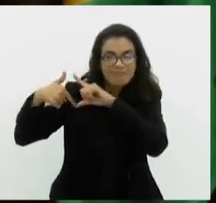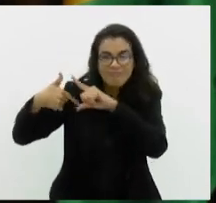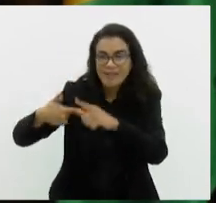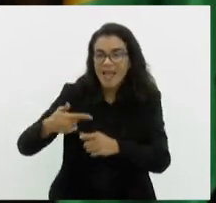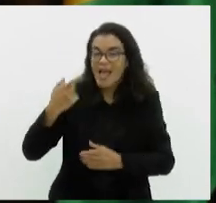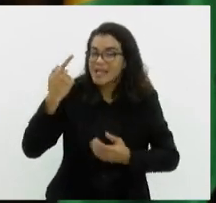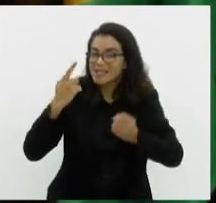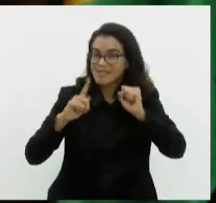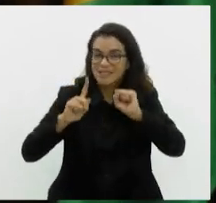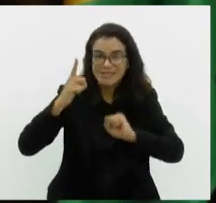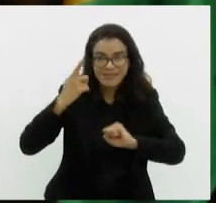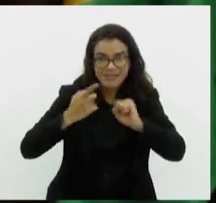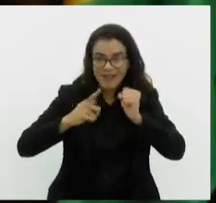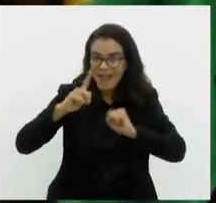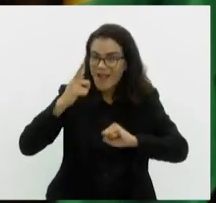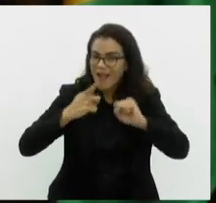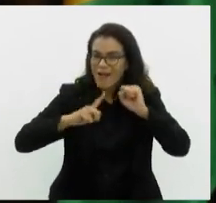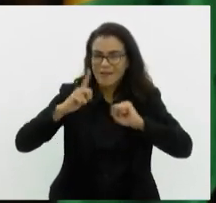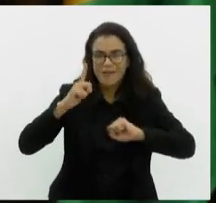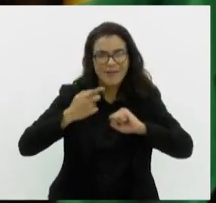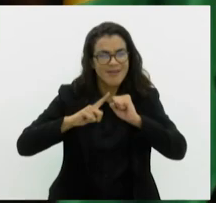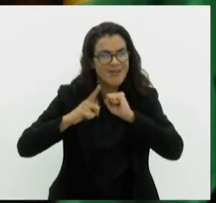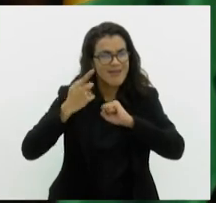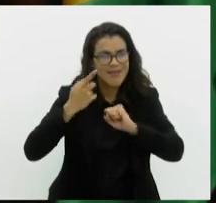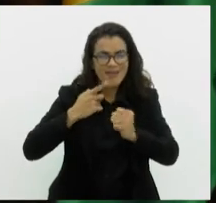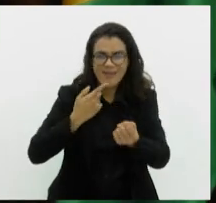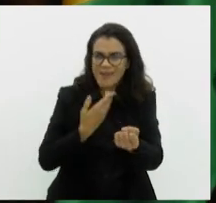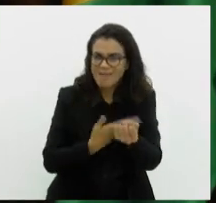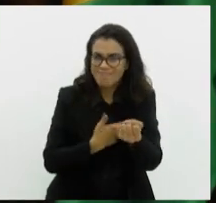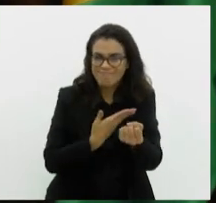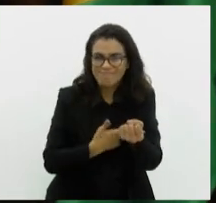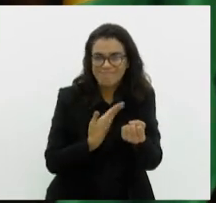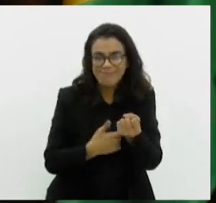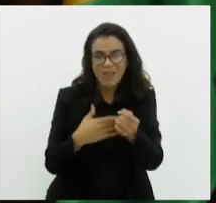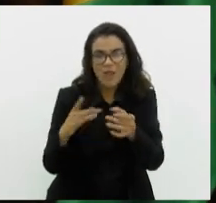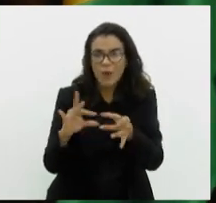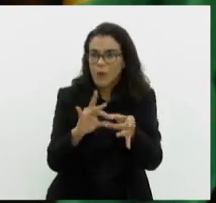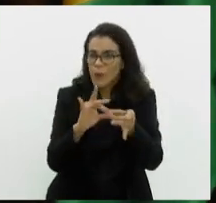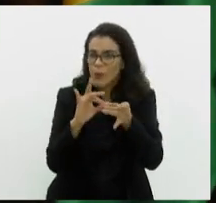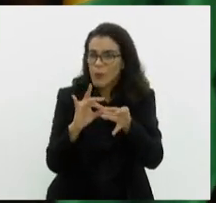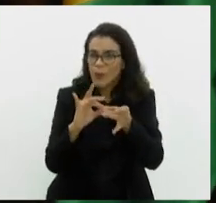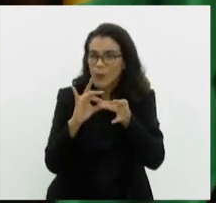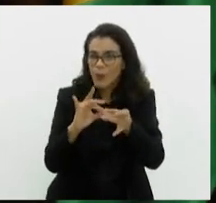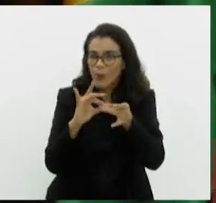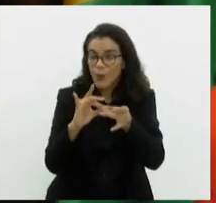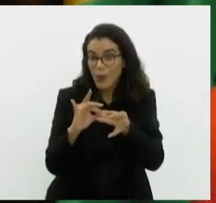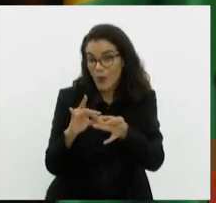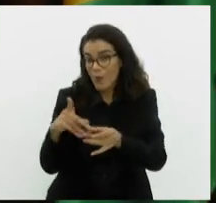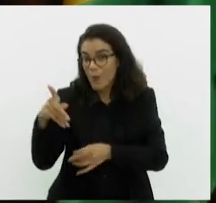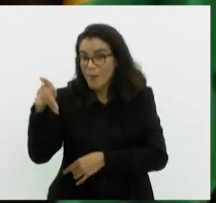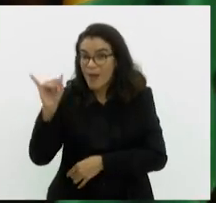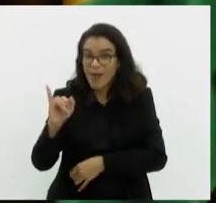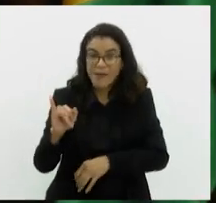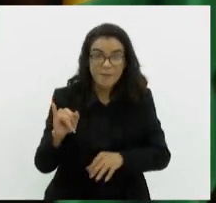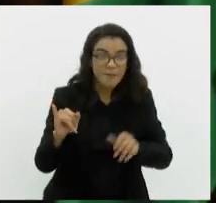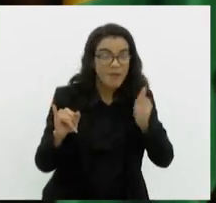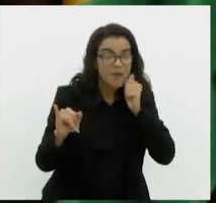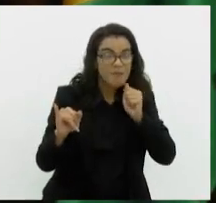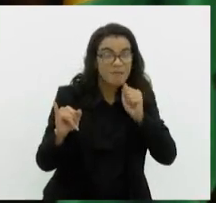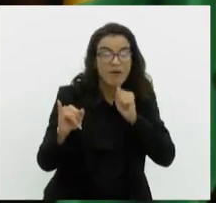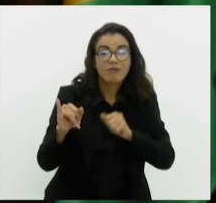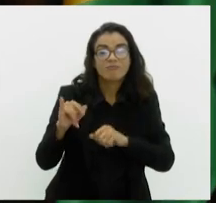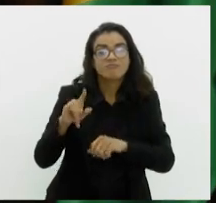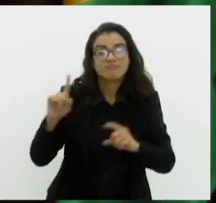Era uma família salgueirense e muito unida. E ela e meu pai se conheceram no Liceu de